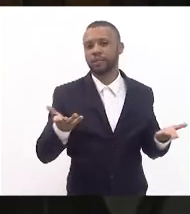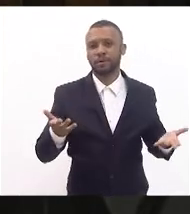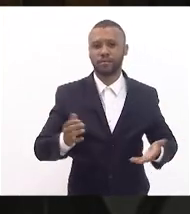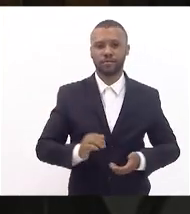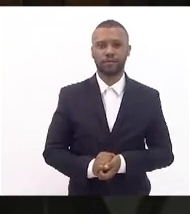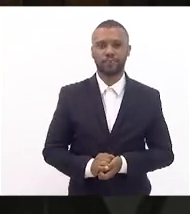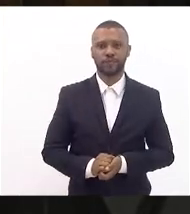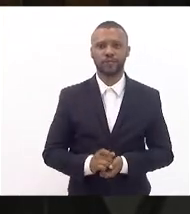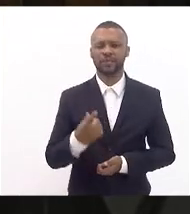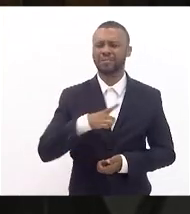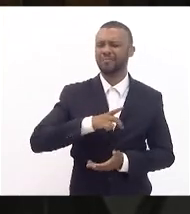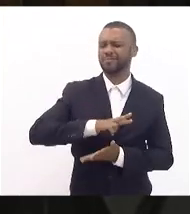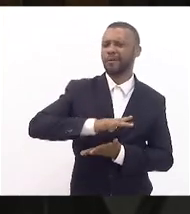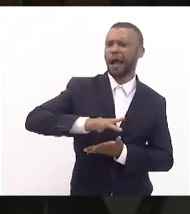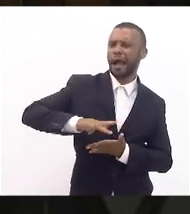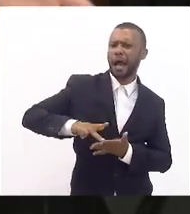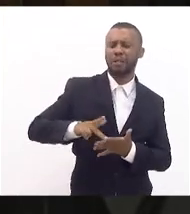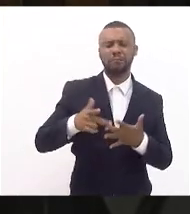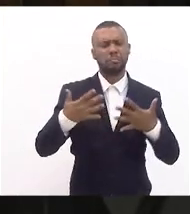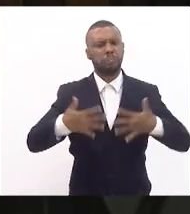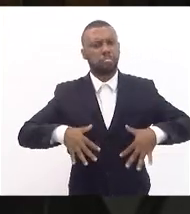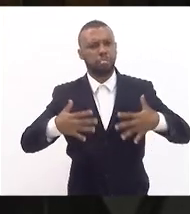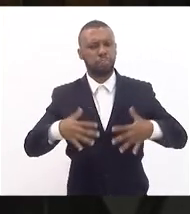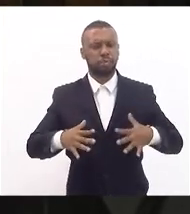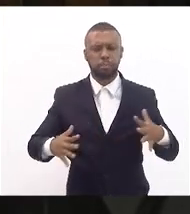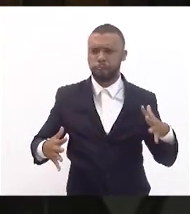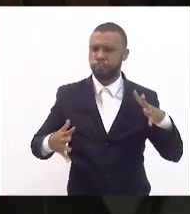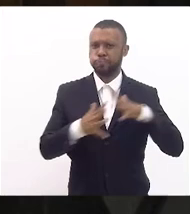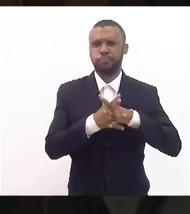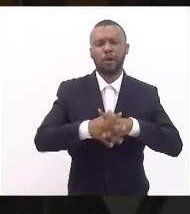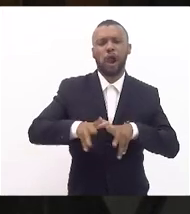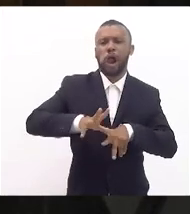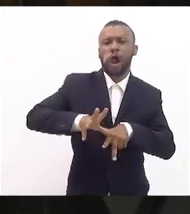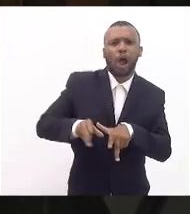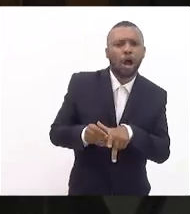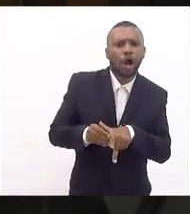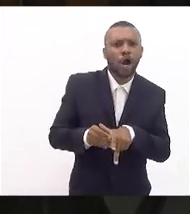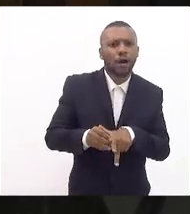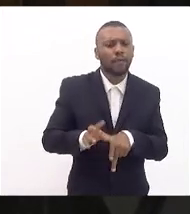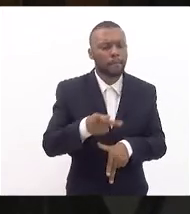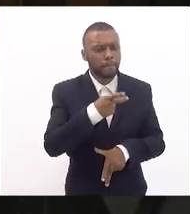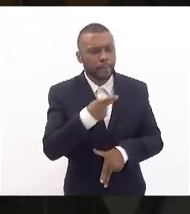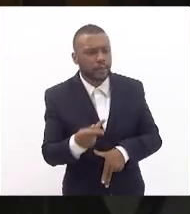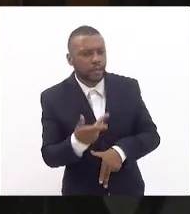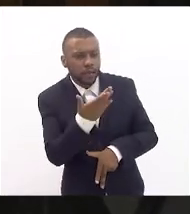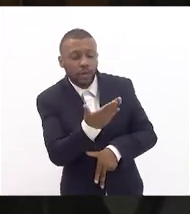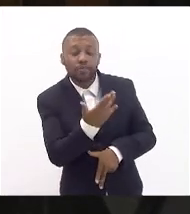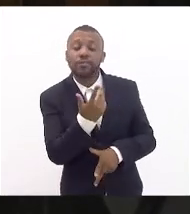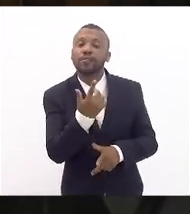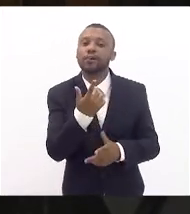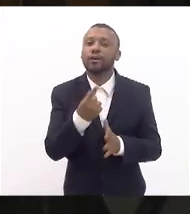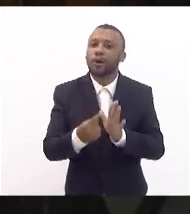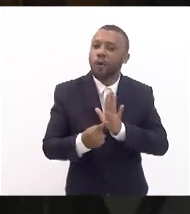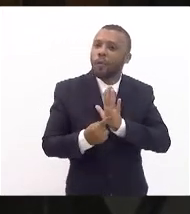Nós tivemos escândalos em cima de escândalos. Presidente,